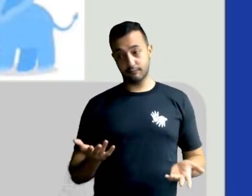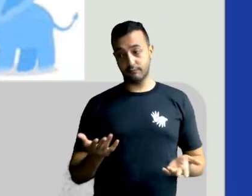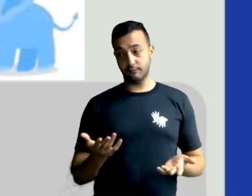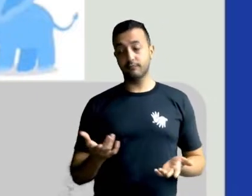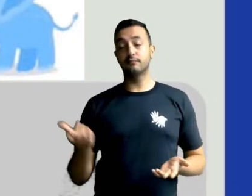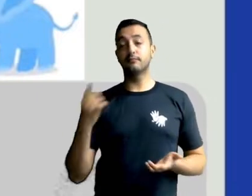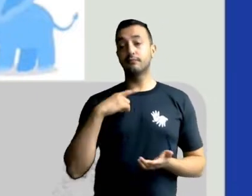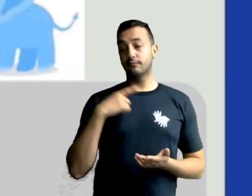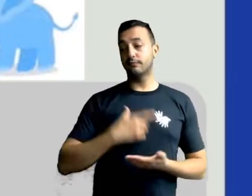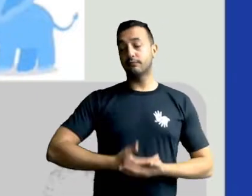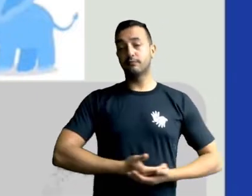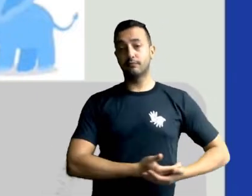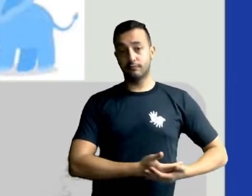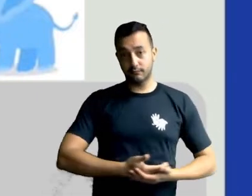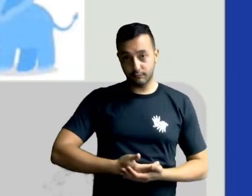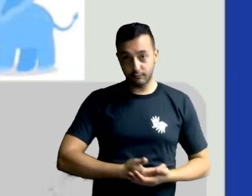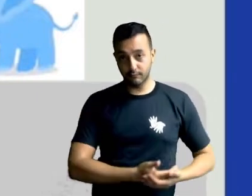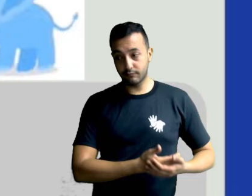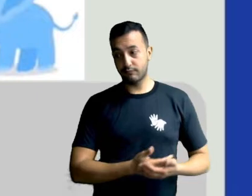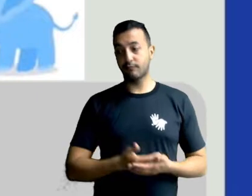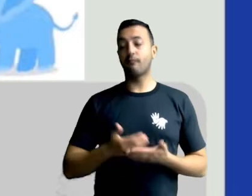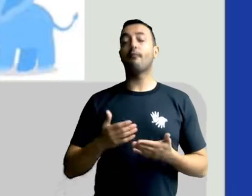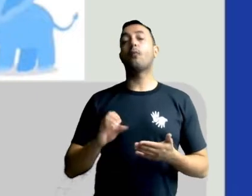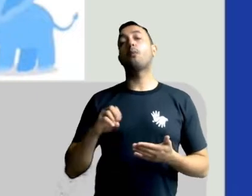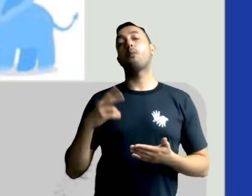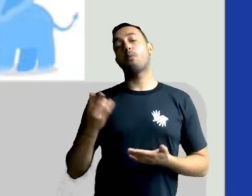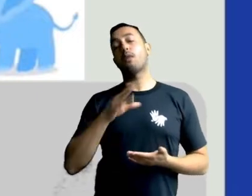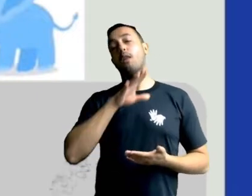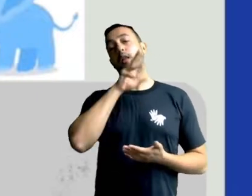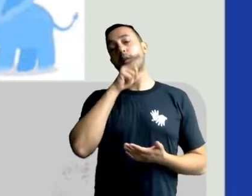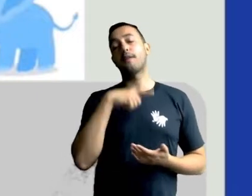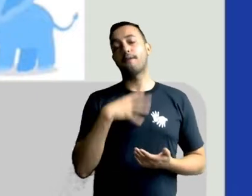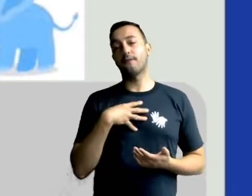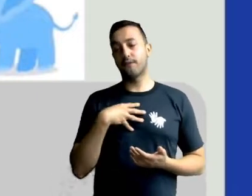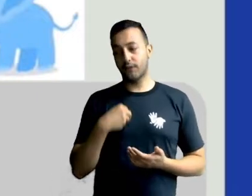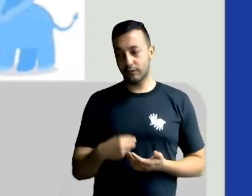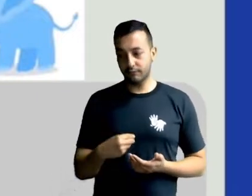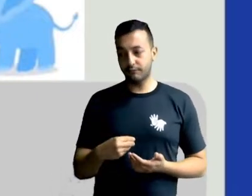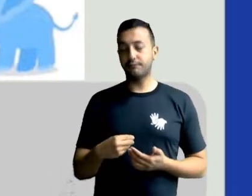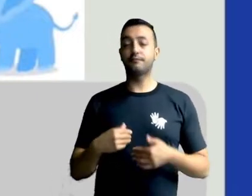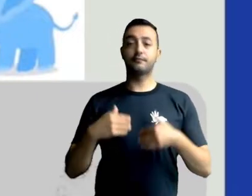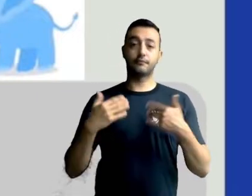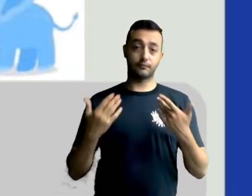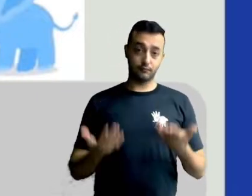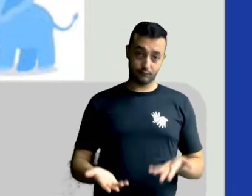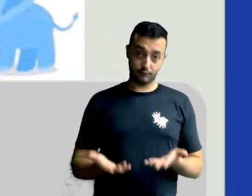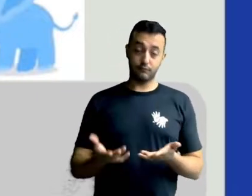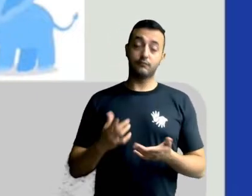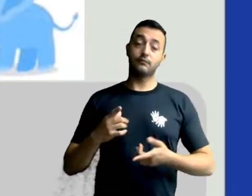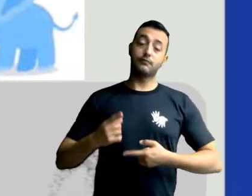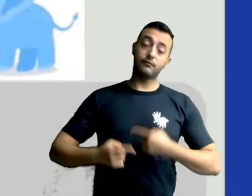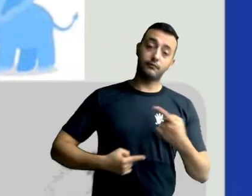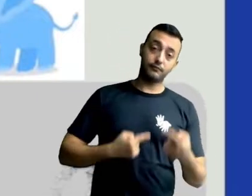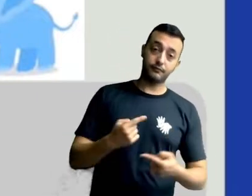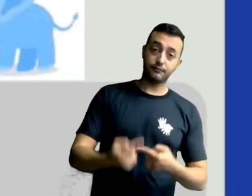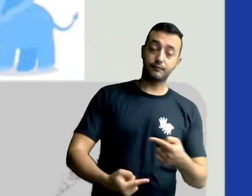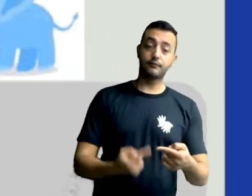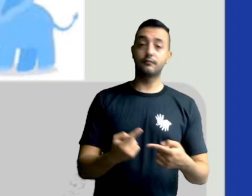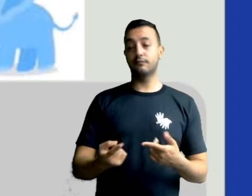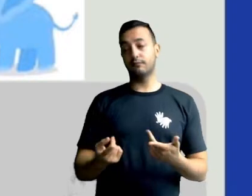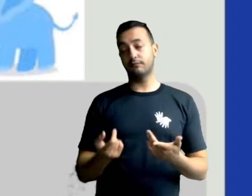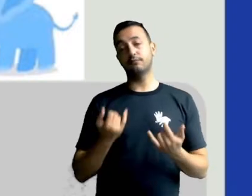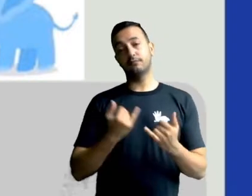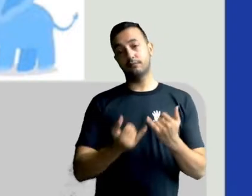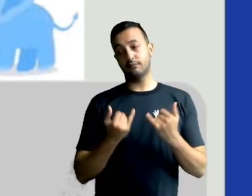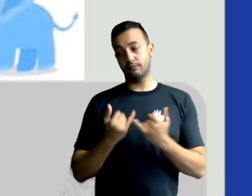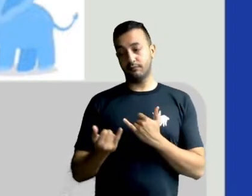seja, quando a gente tem um bebezinho, ou um animal tem um filhotinho, esse ato de gerar outros